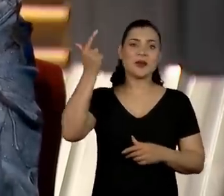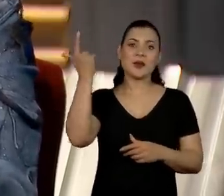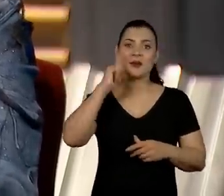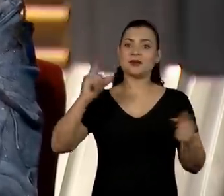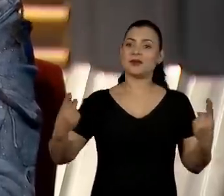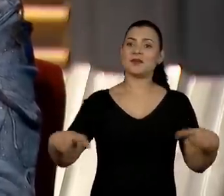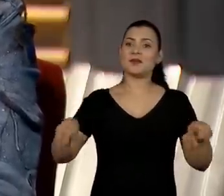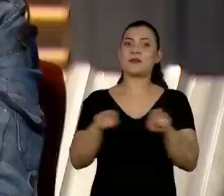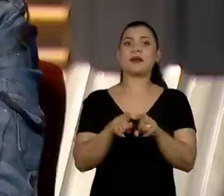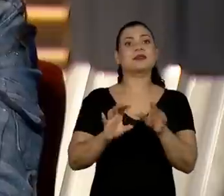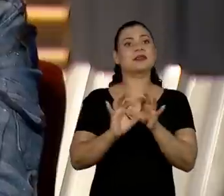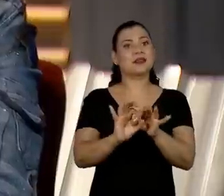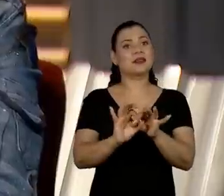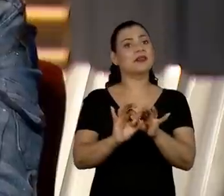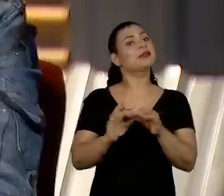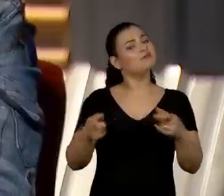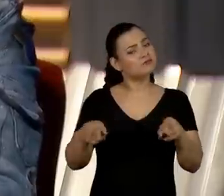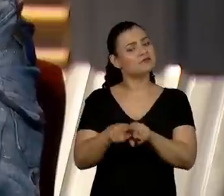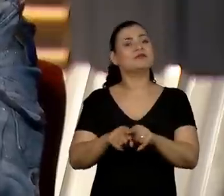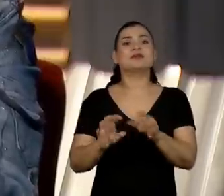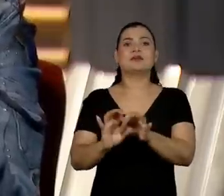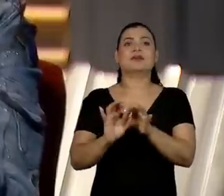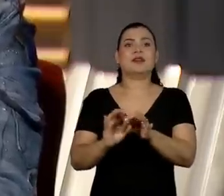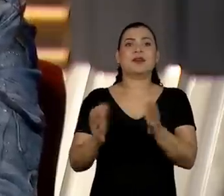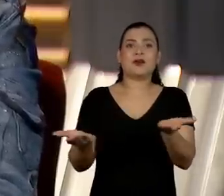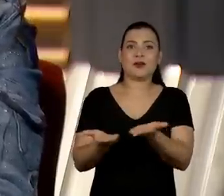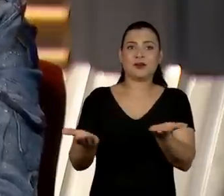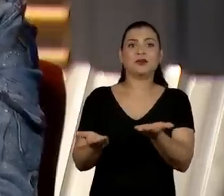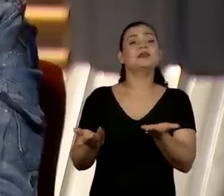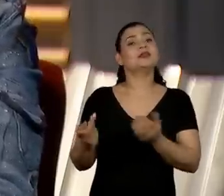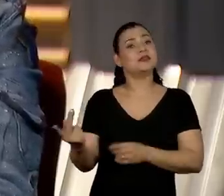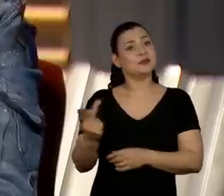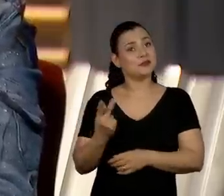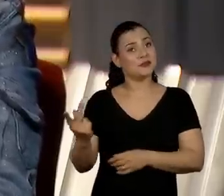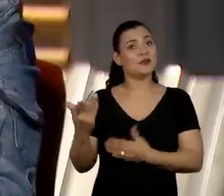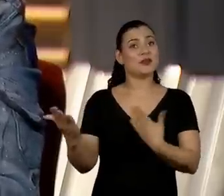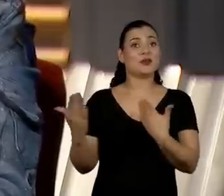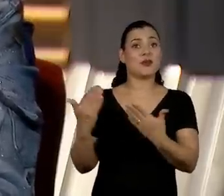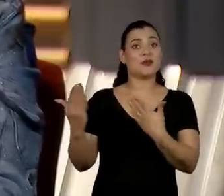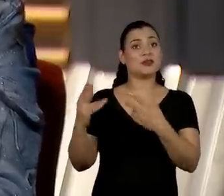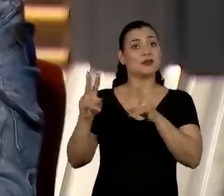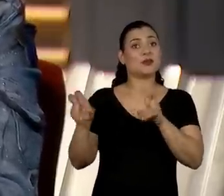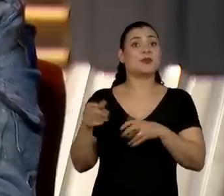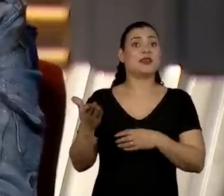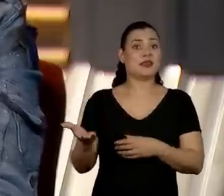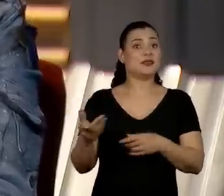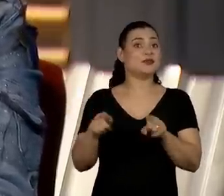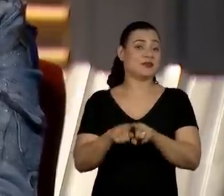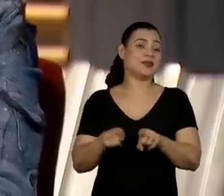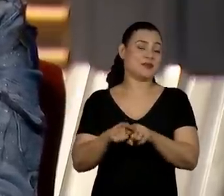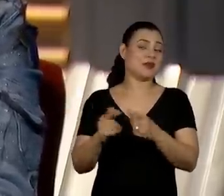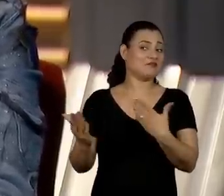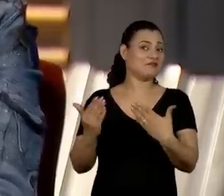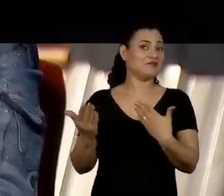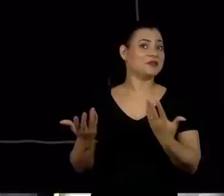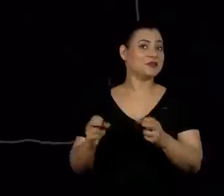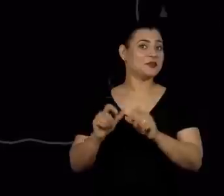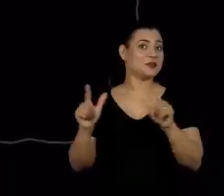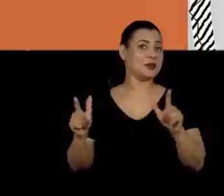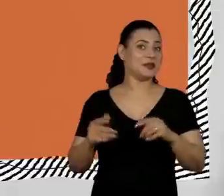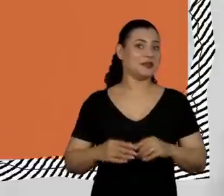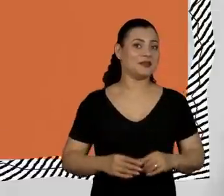nossa parceria e somos super parceiros hoje Estávamos conversando sobre isso inclusive pela